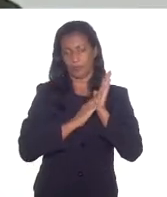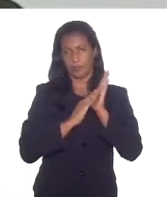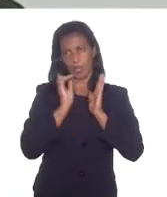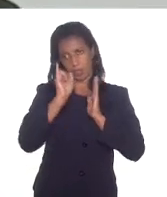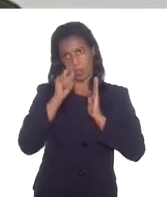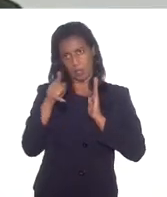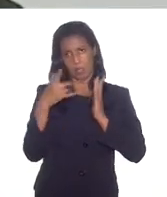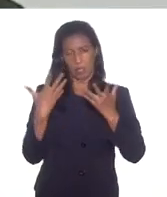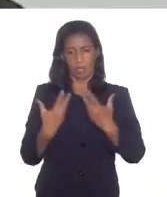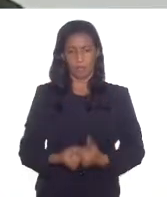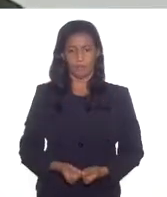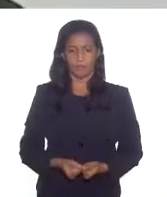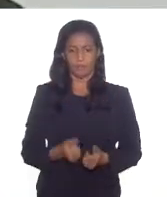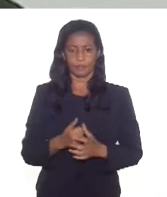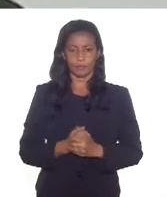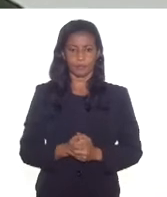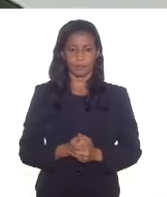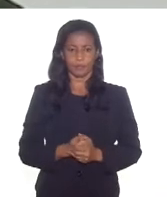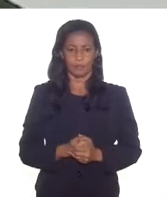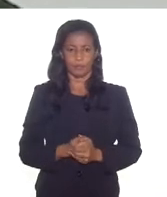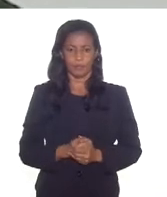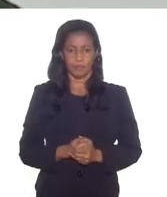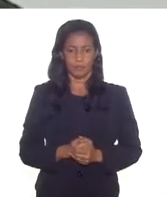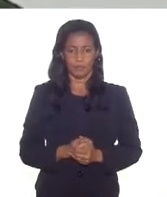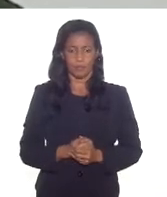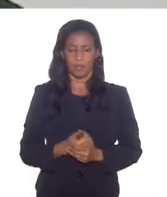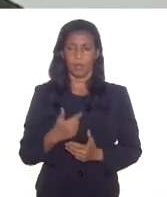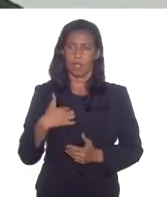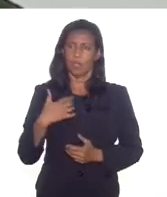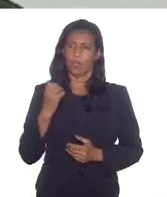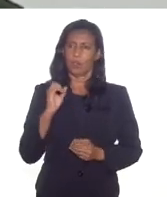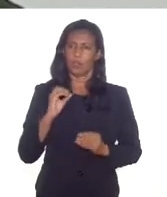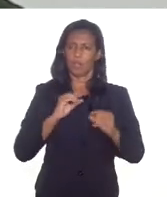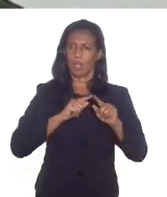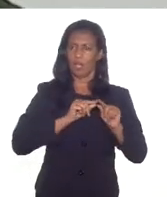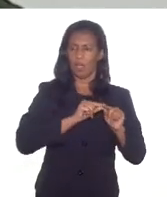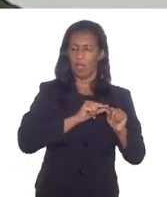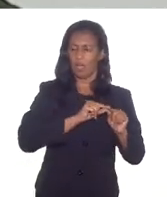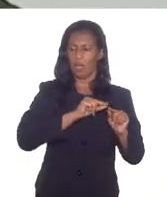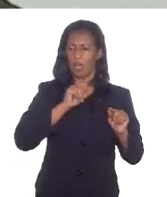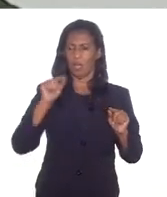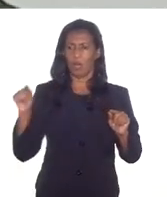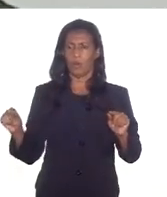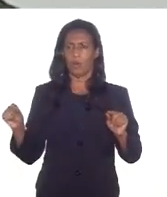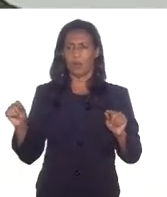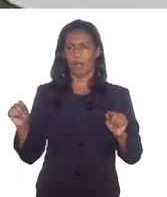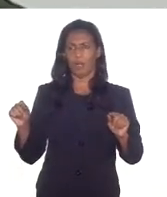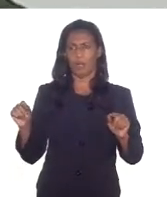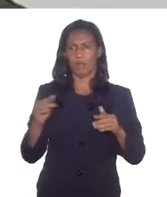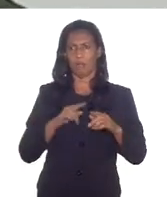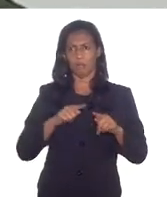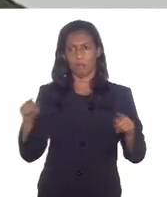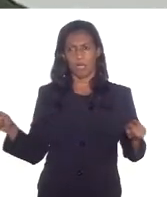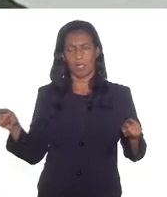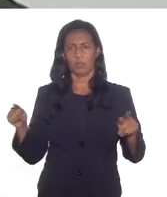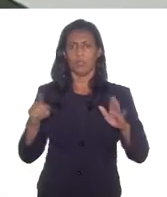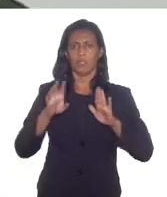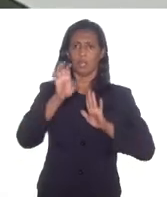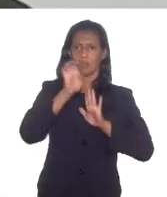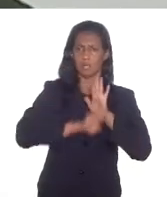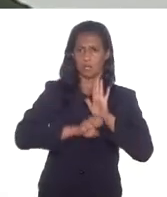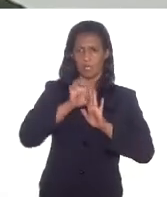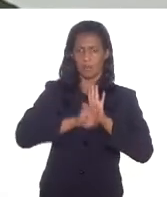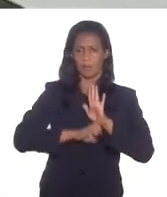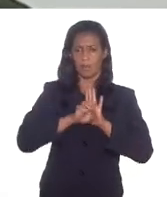autorizar, eu puder fazer a extensão de prazo para recebimento das emendas. Eu mudo o parecer só para constitucionalidade,